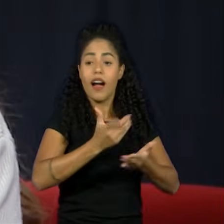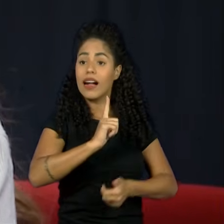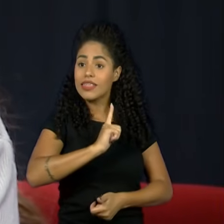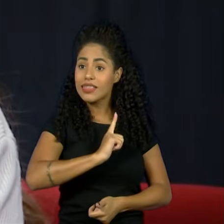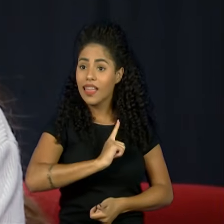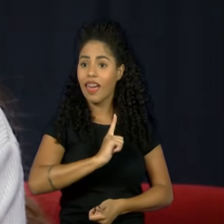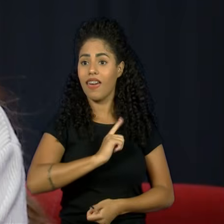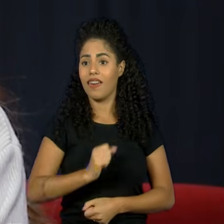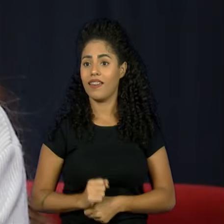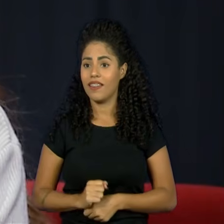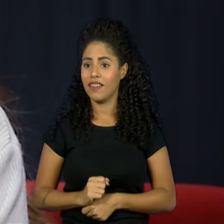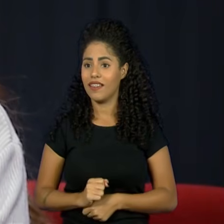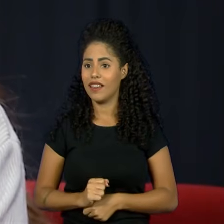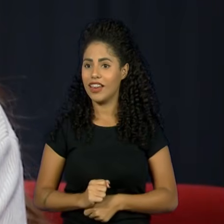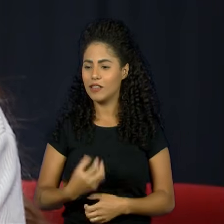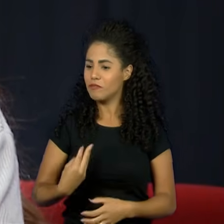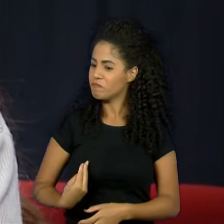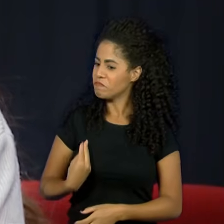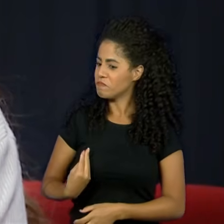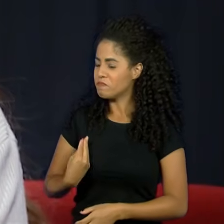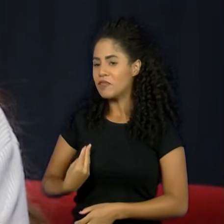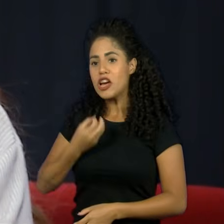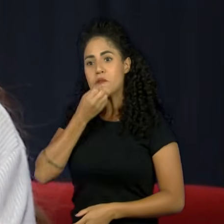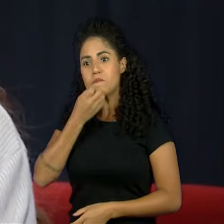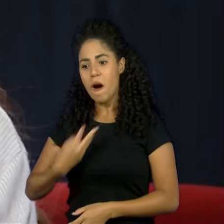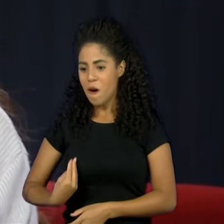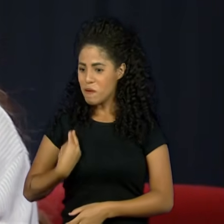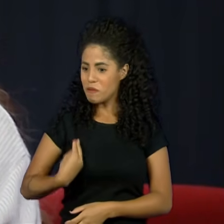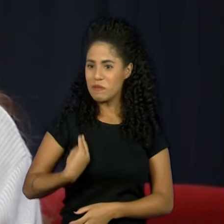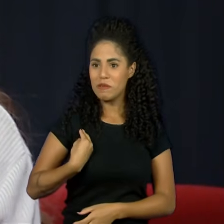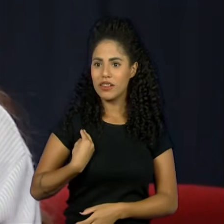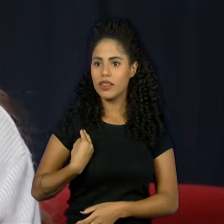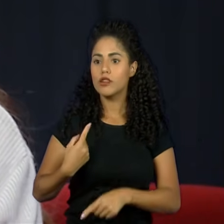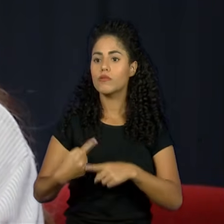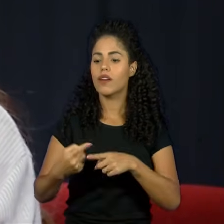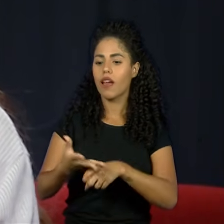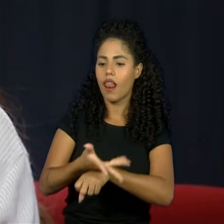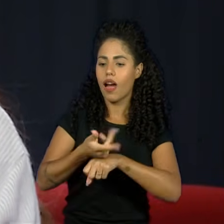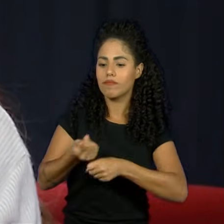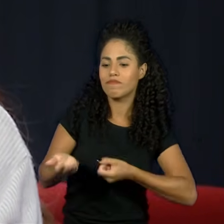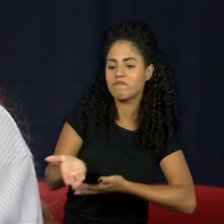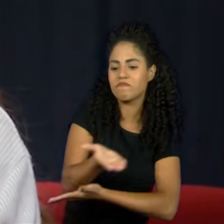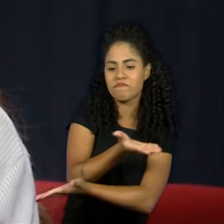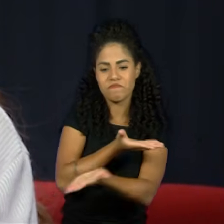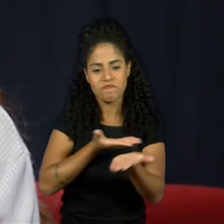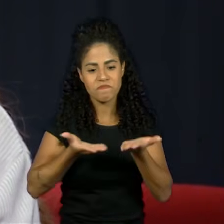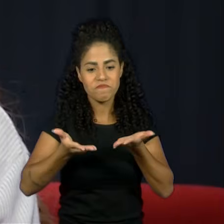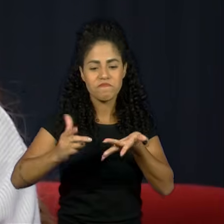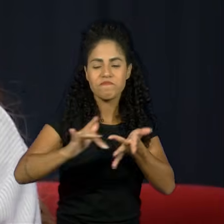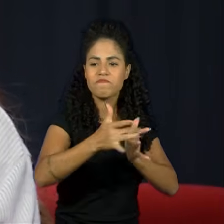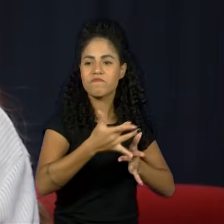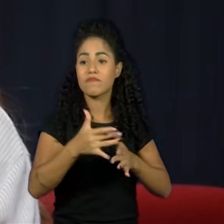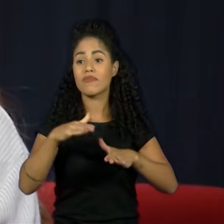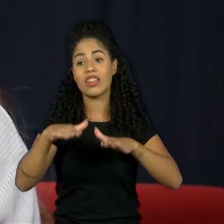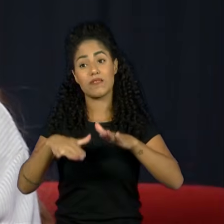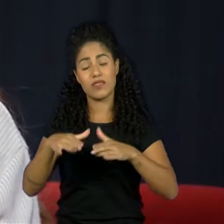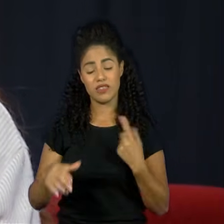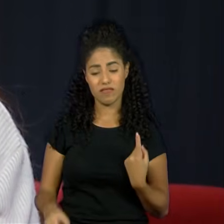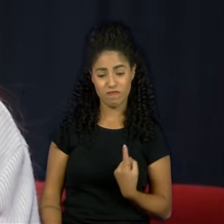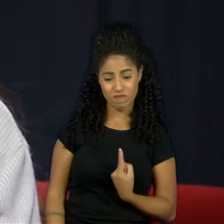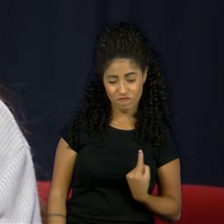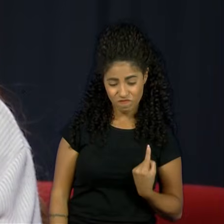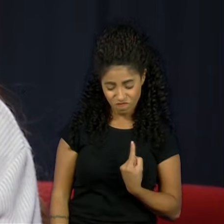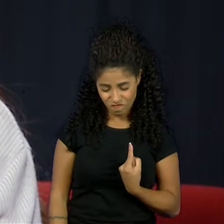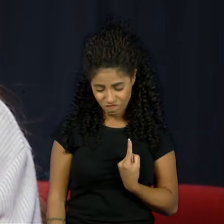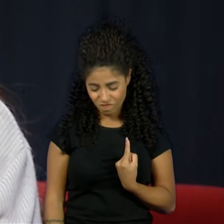aqui, tô gostando de ficar vivo, por causa da qualidade das relações. Então, a solidão